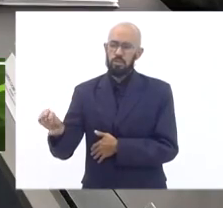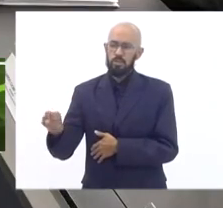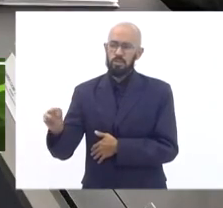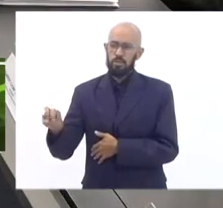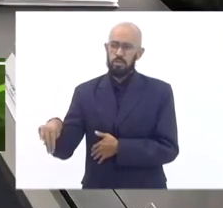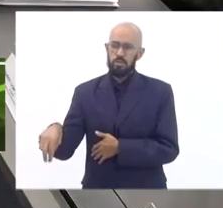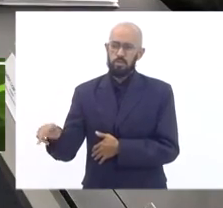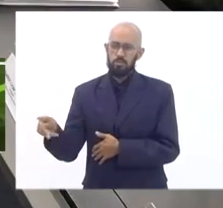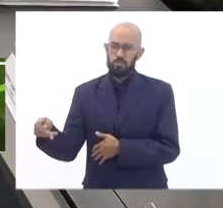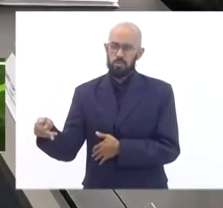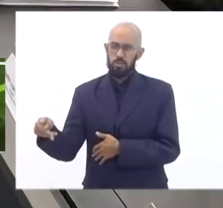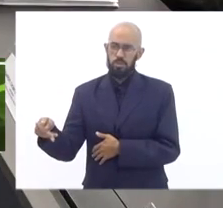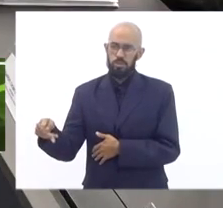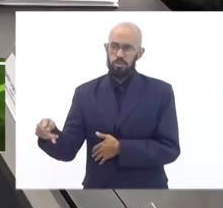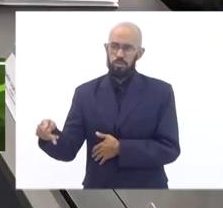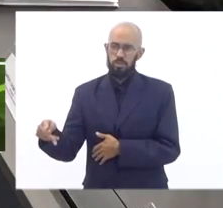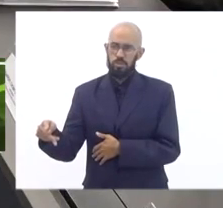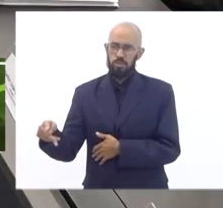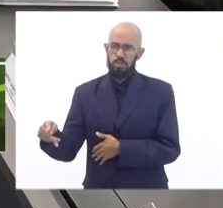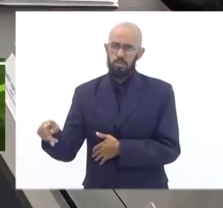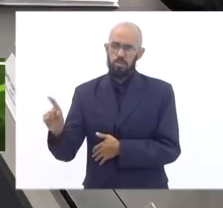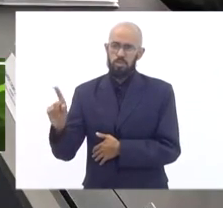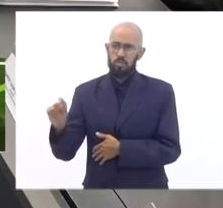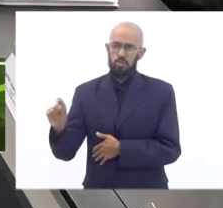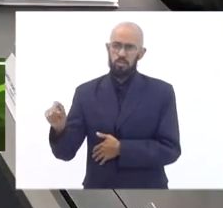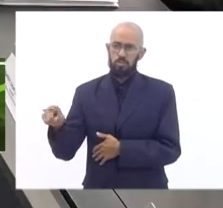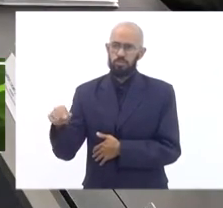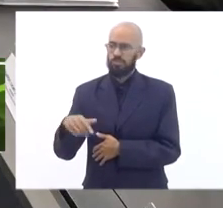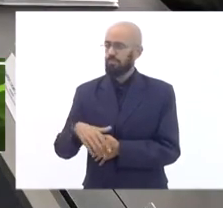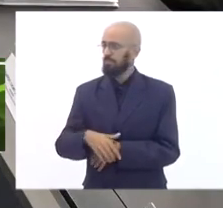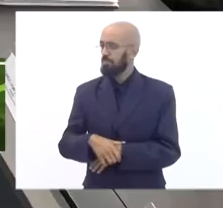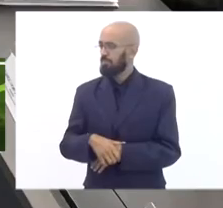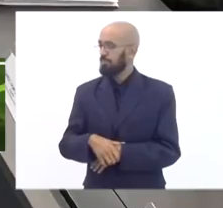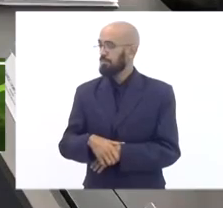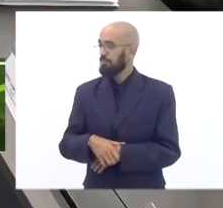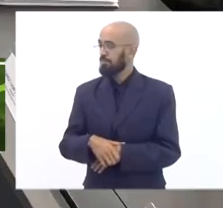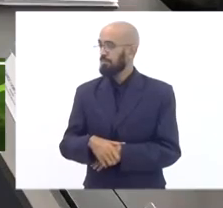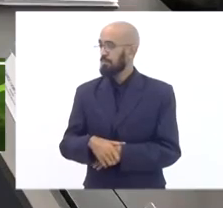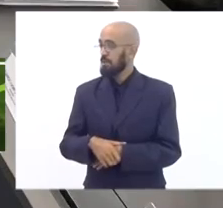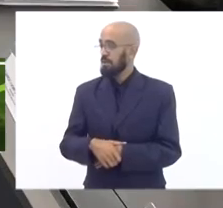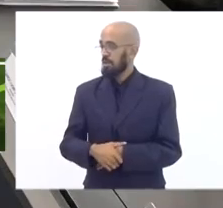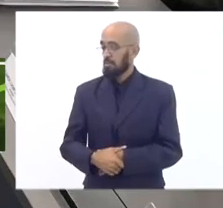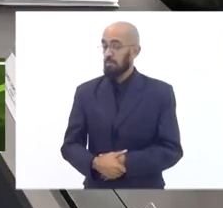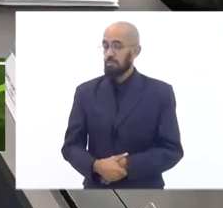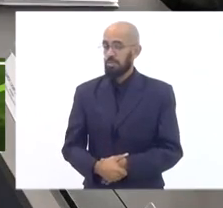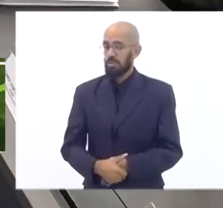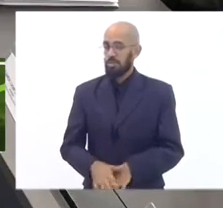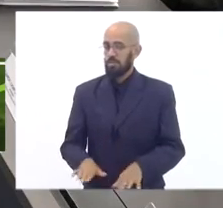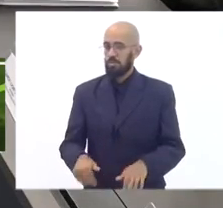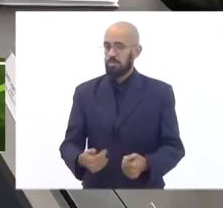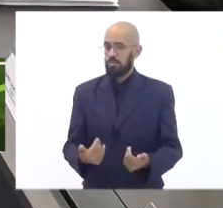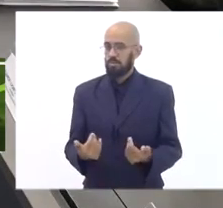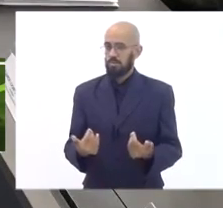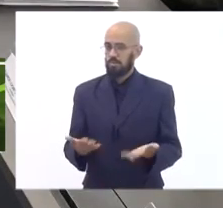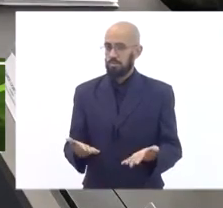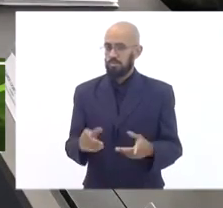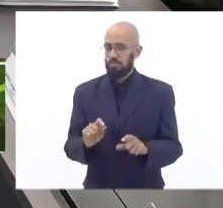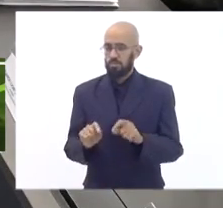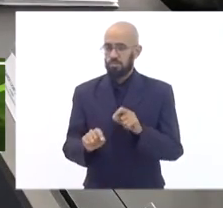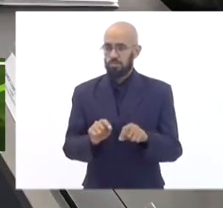isso? O seguinte, quando o presidente da Supervia mencionou que